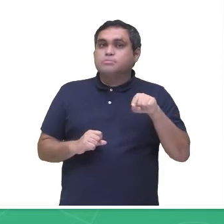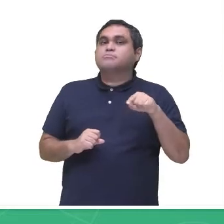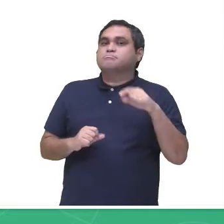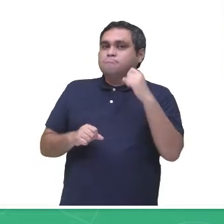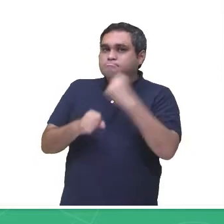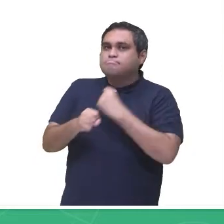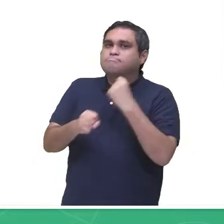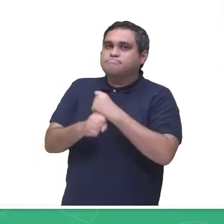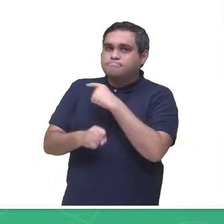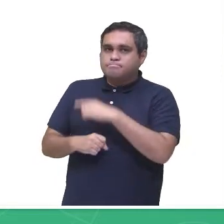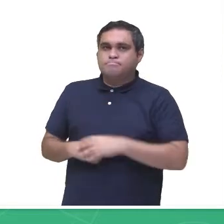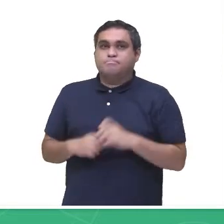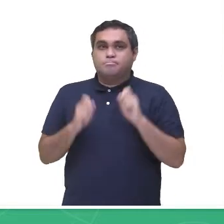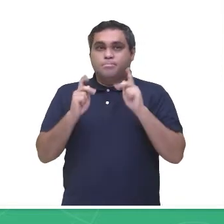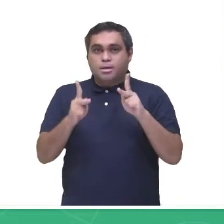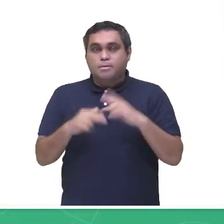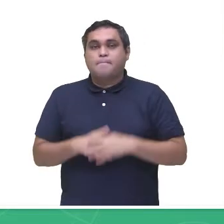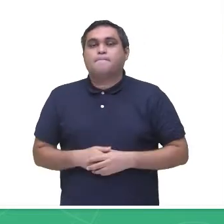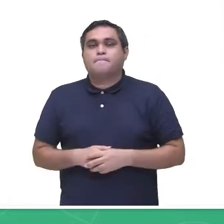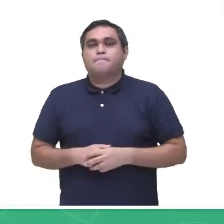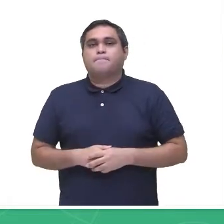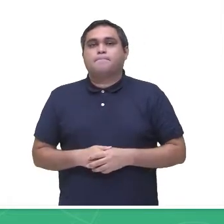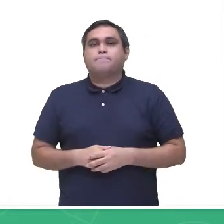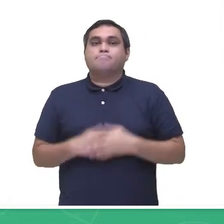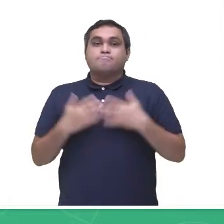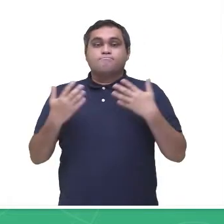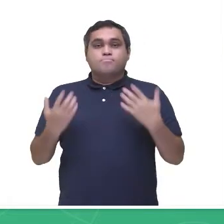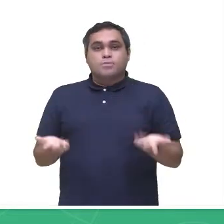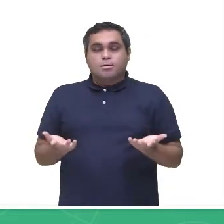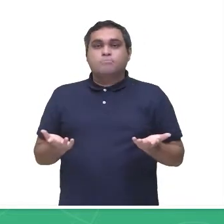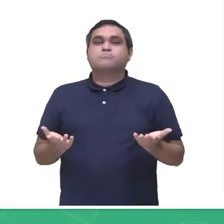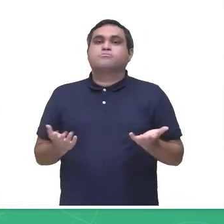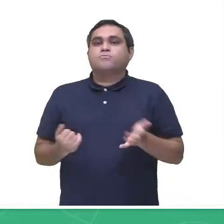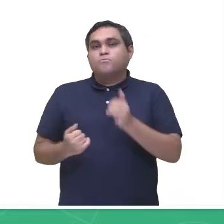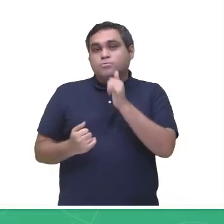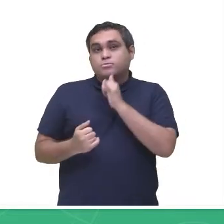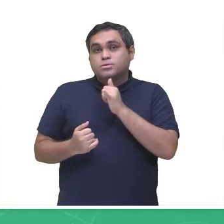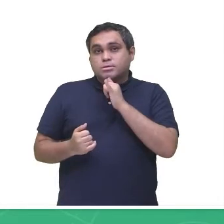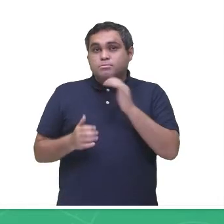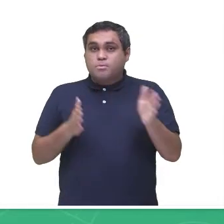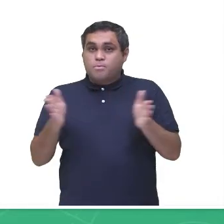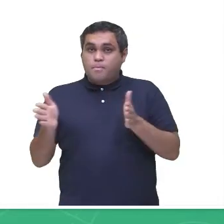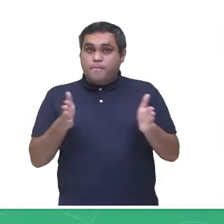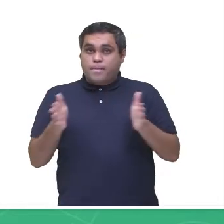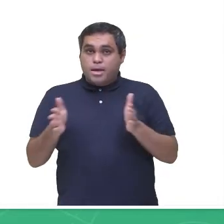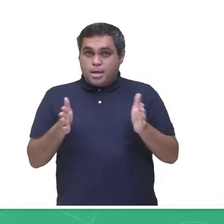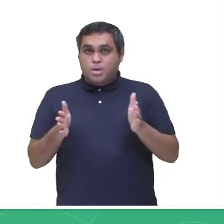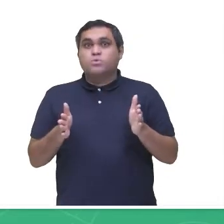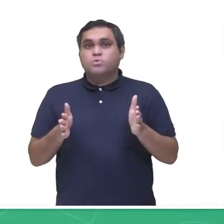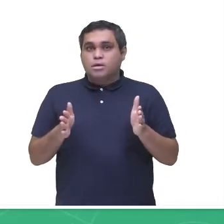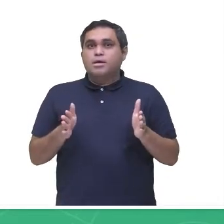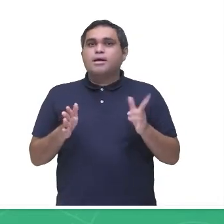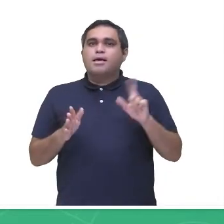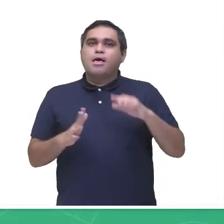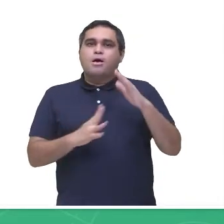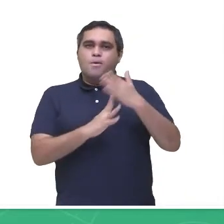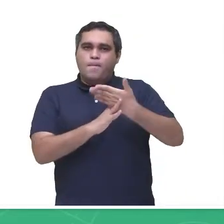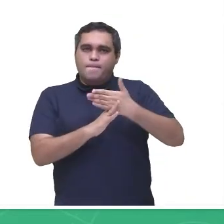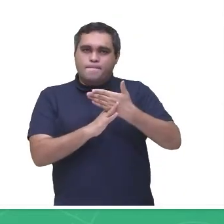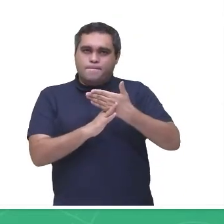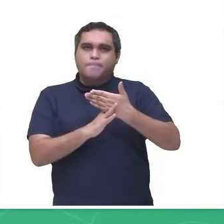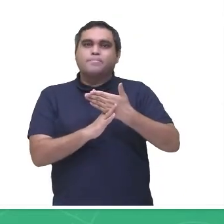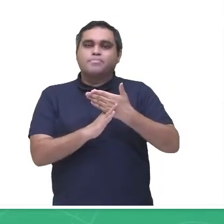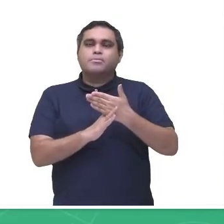Aleijadinho, ok? Então, nós temos aqui esse exemplo desse período, desse movimento artístico que foi o barroco. Nós